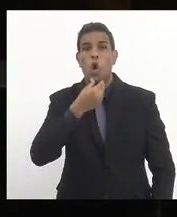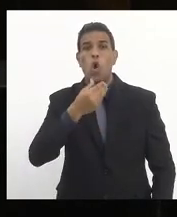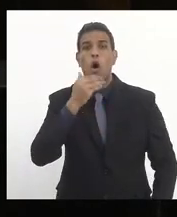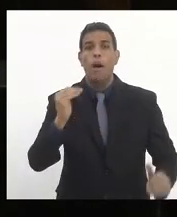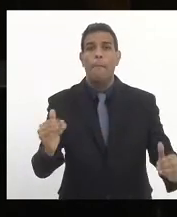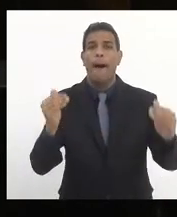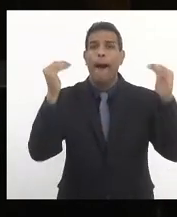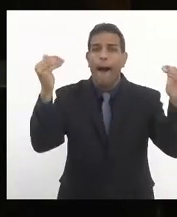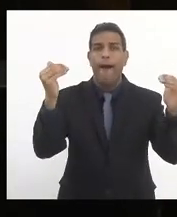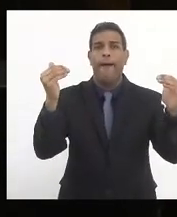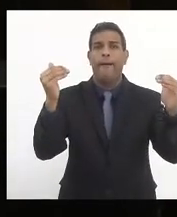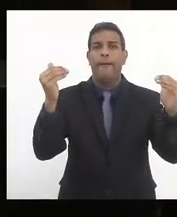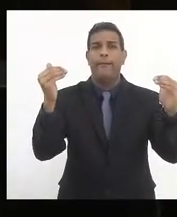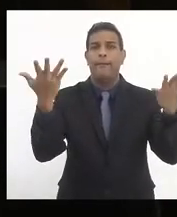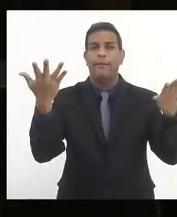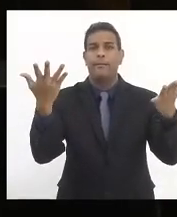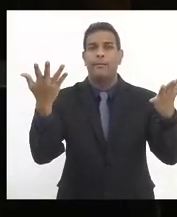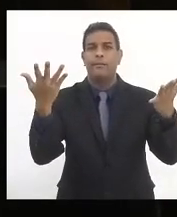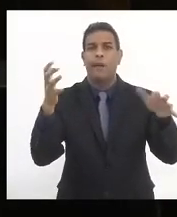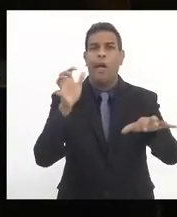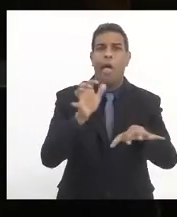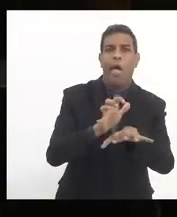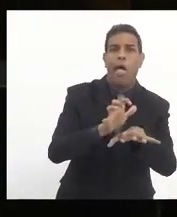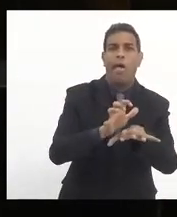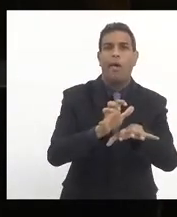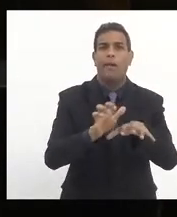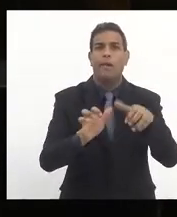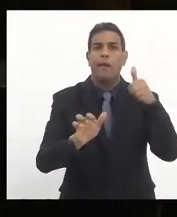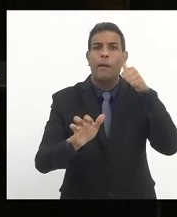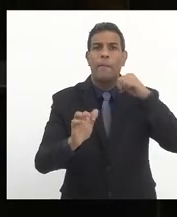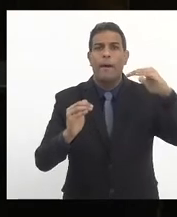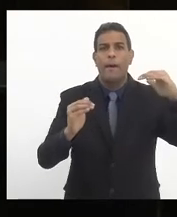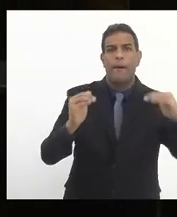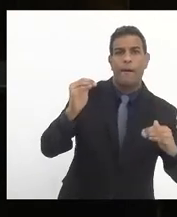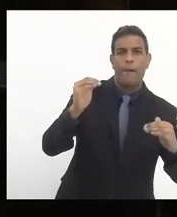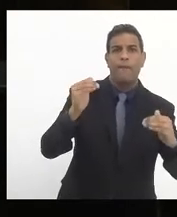que houve consensualidade.